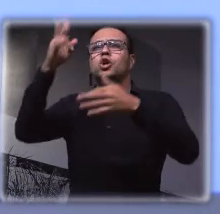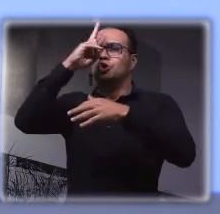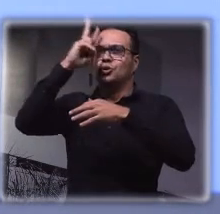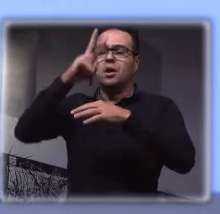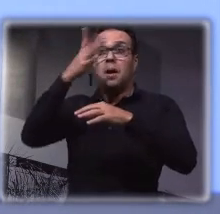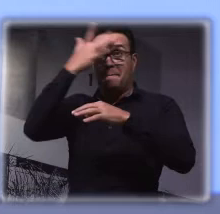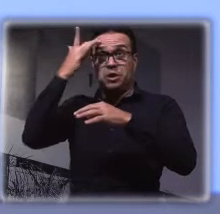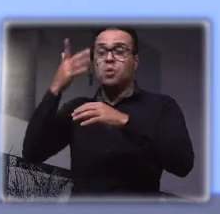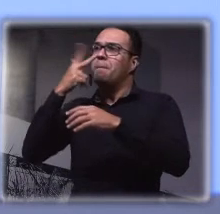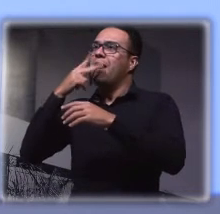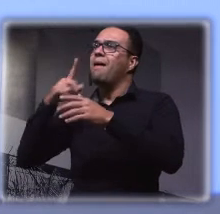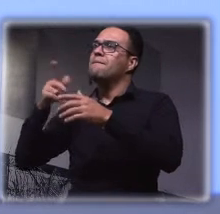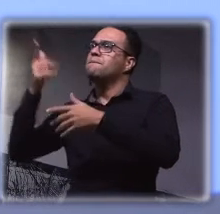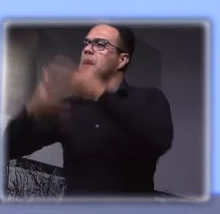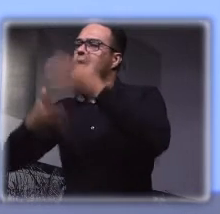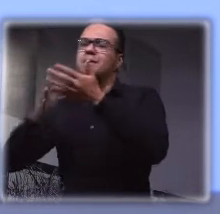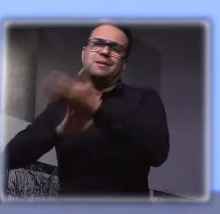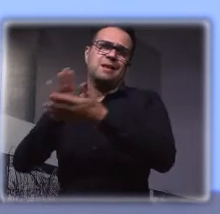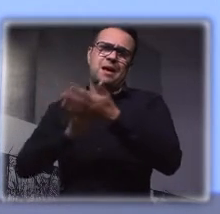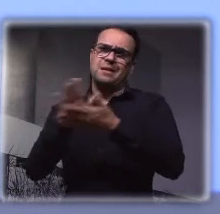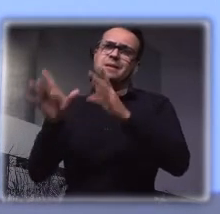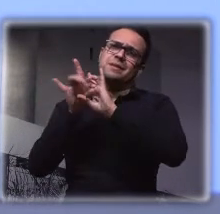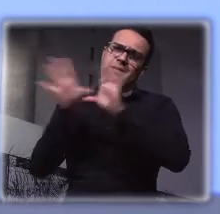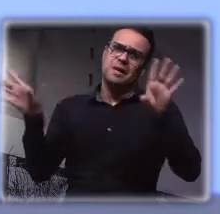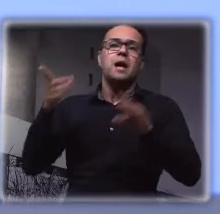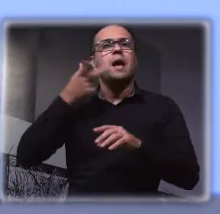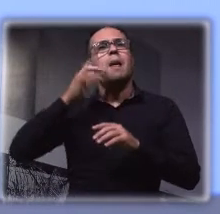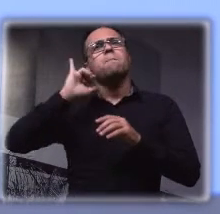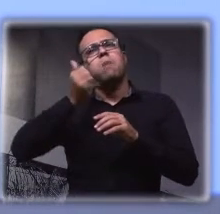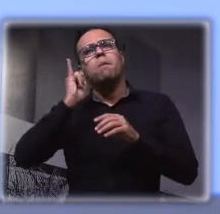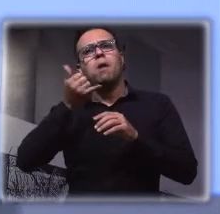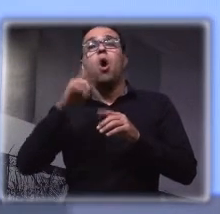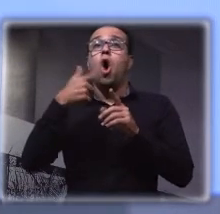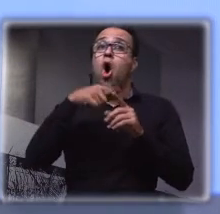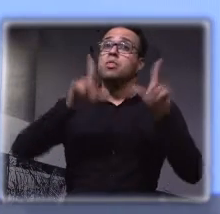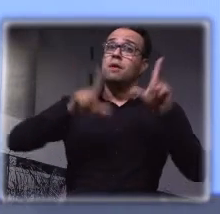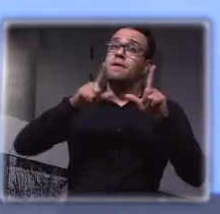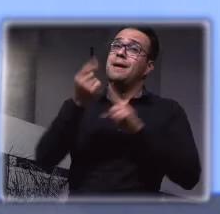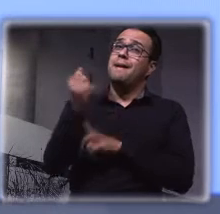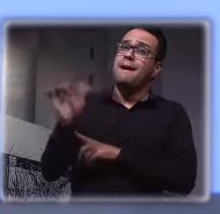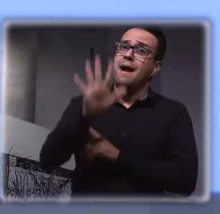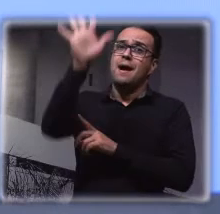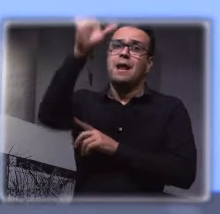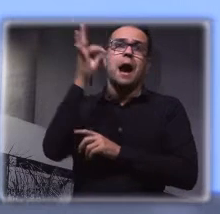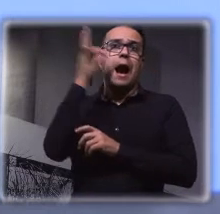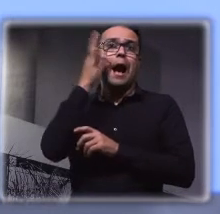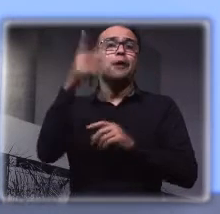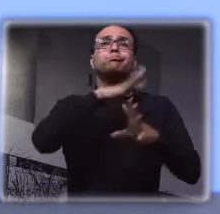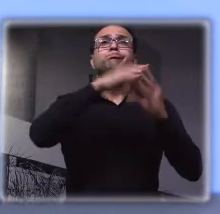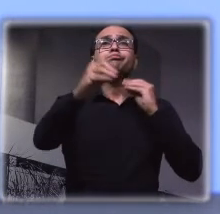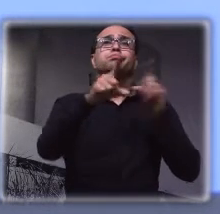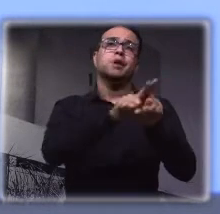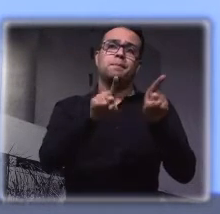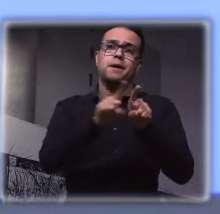ninguém interrompe Dona Maria durante esse relato. E ela pode contar da TV que foi cara, ela pode contar do gatinho que